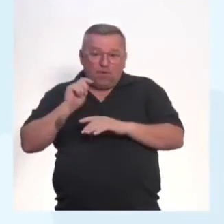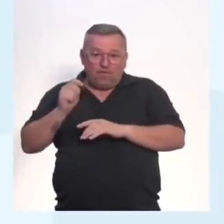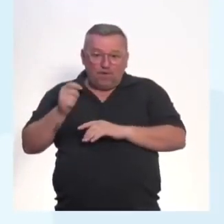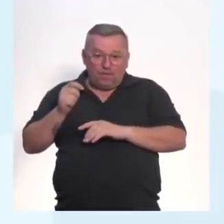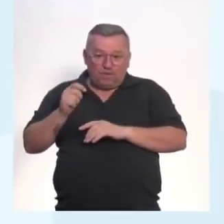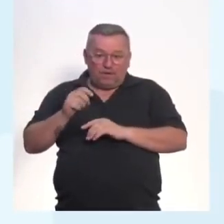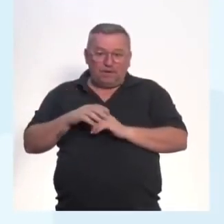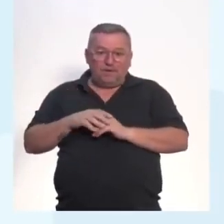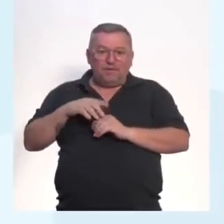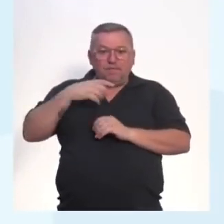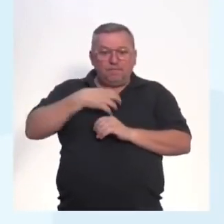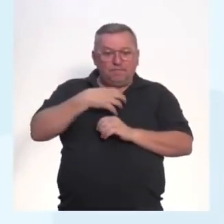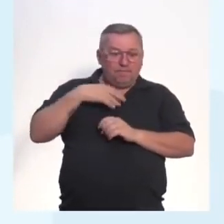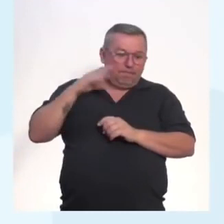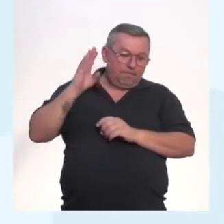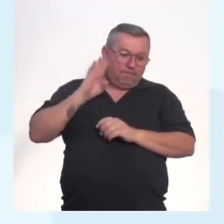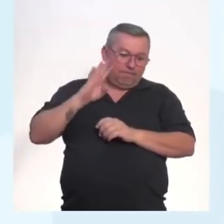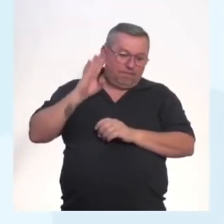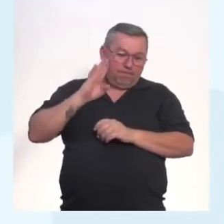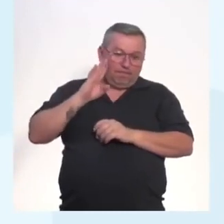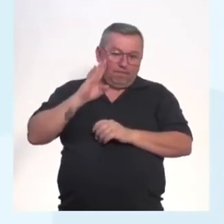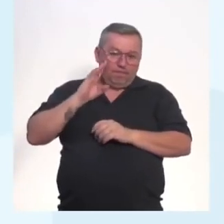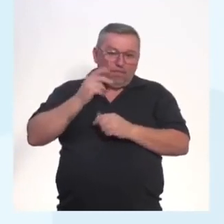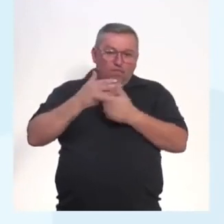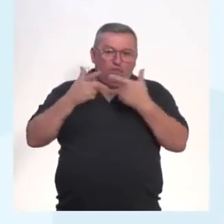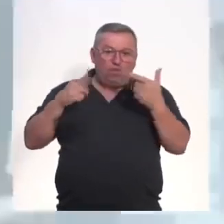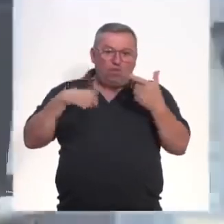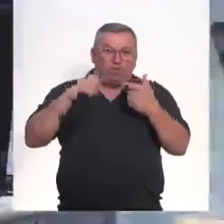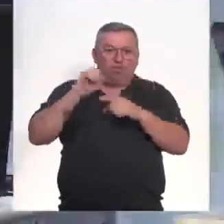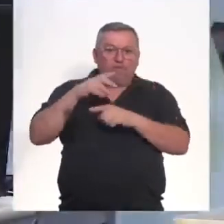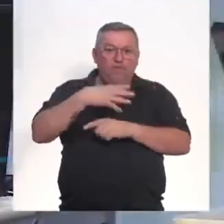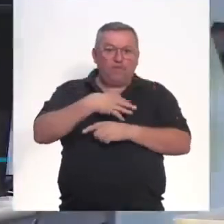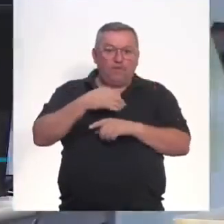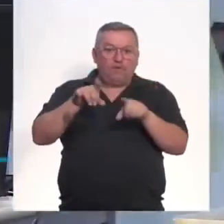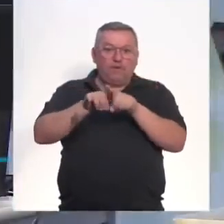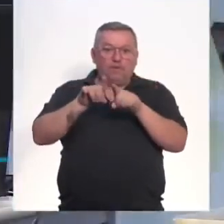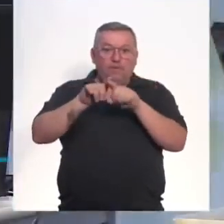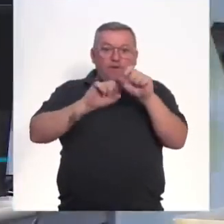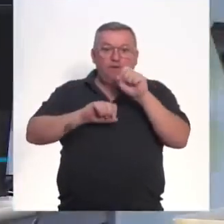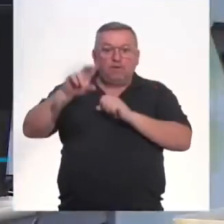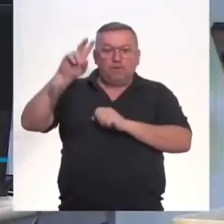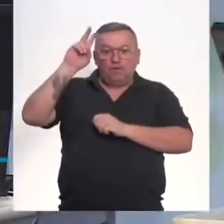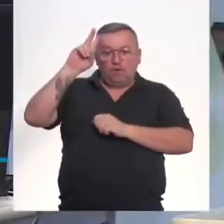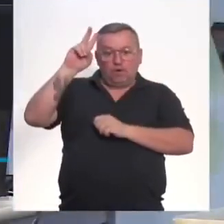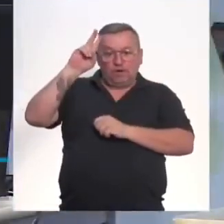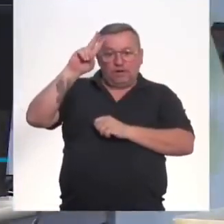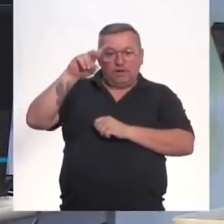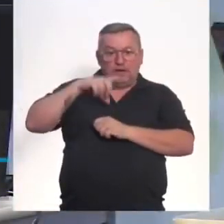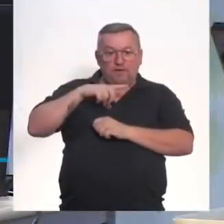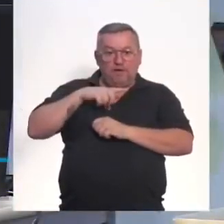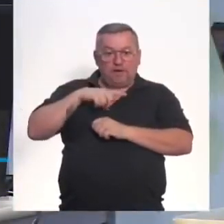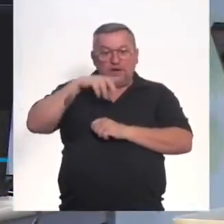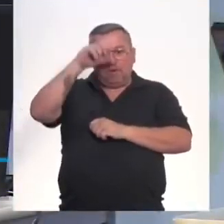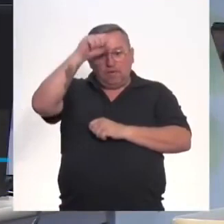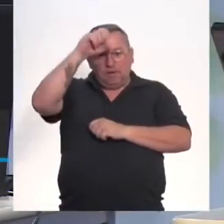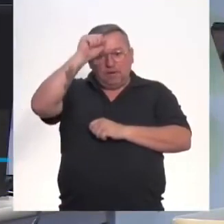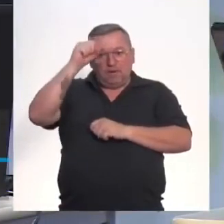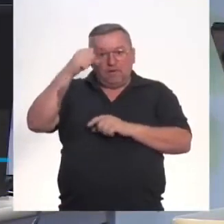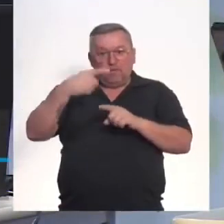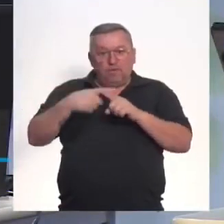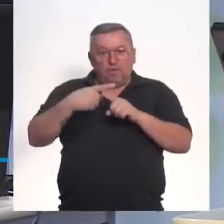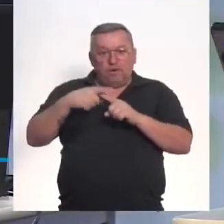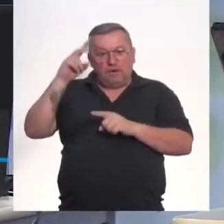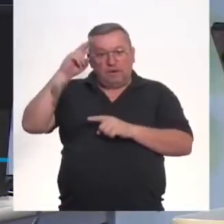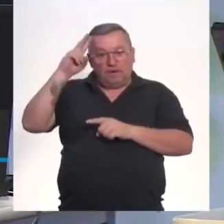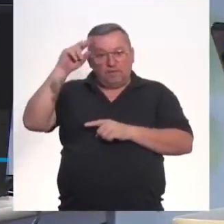né? É uma maneira legal de você ensinar alguma coisa para o seu filho através de uma historinha. Ele vai ter alguma lição. Porque você vendo, de repente, o